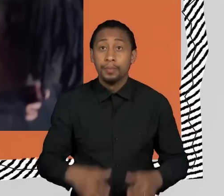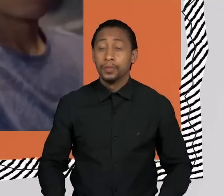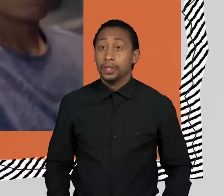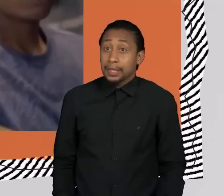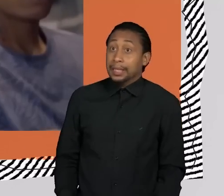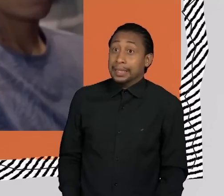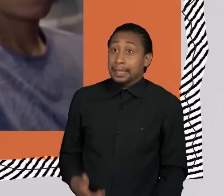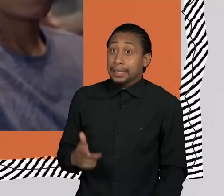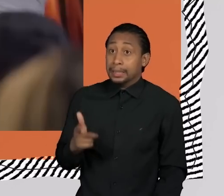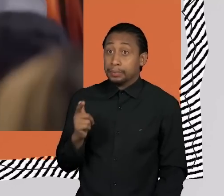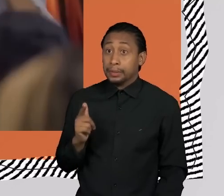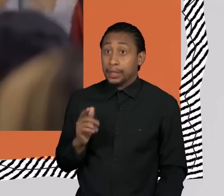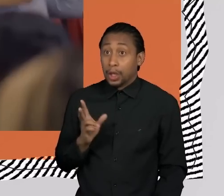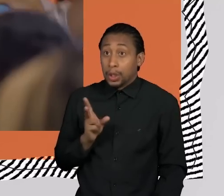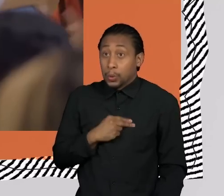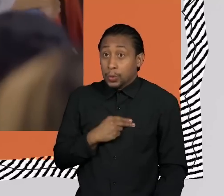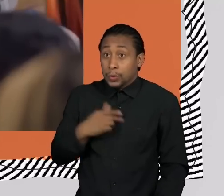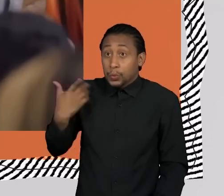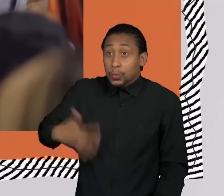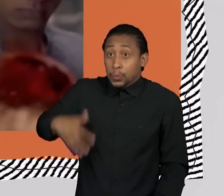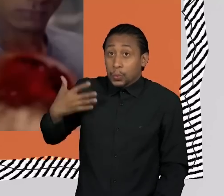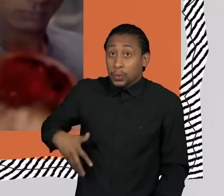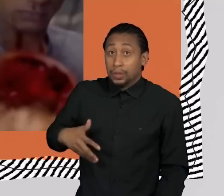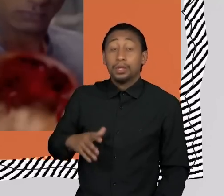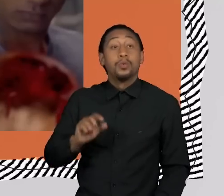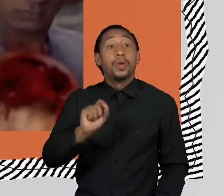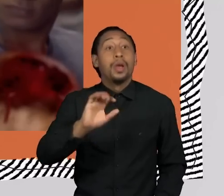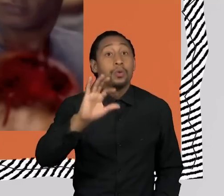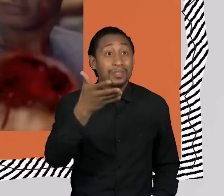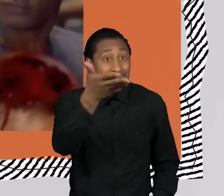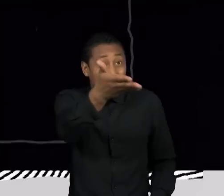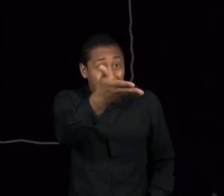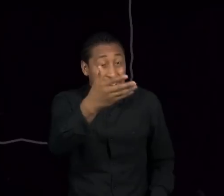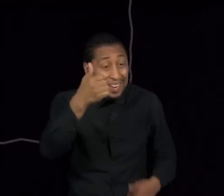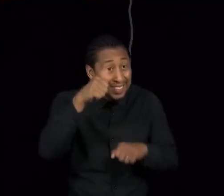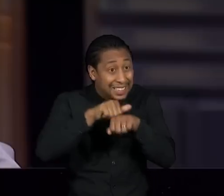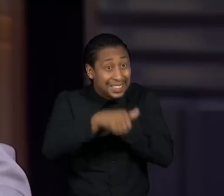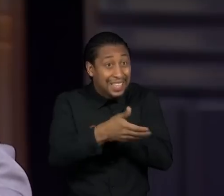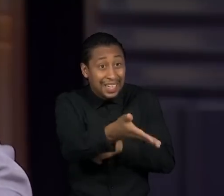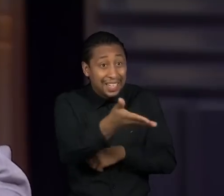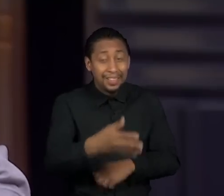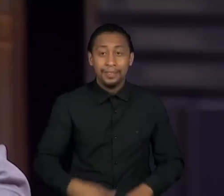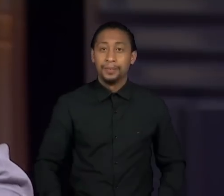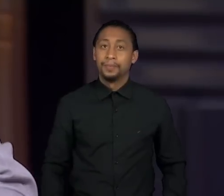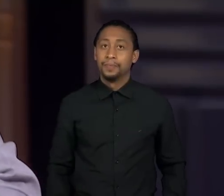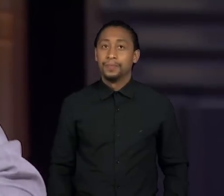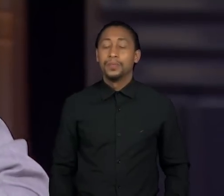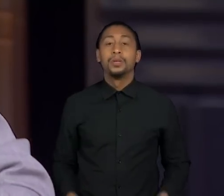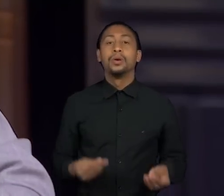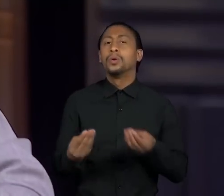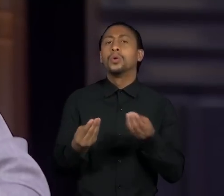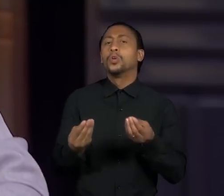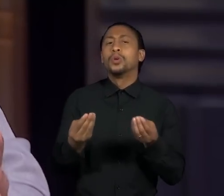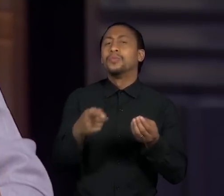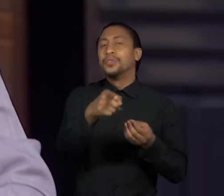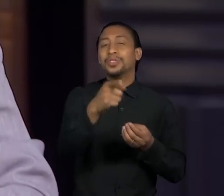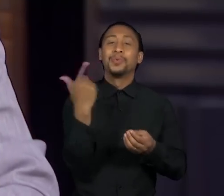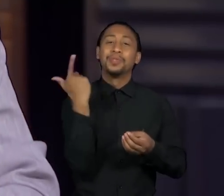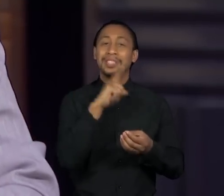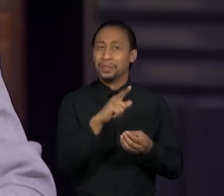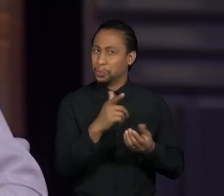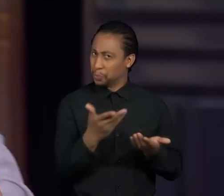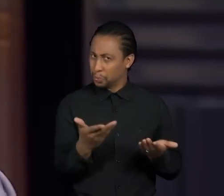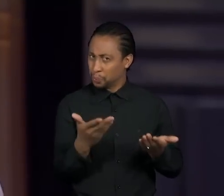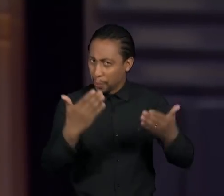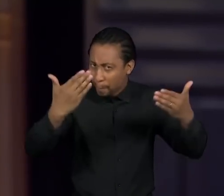Vambora. O que aconteceu? Ele era calvo. Como que foi que você chegou? Tem